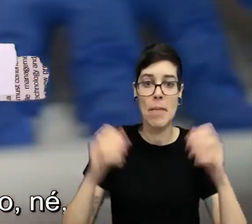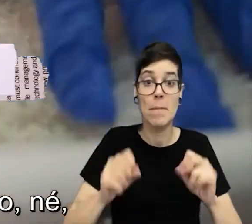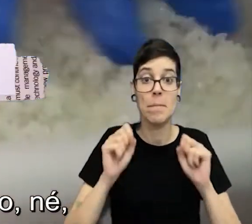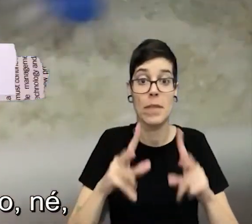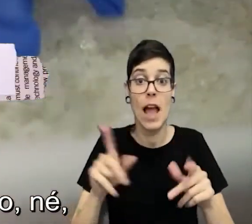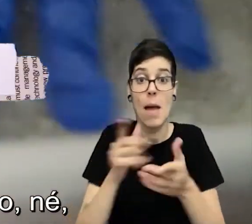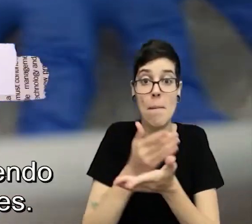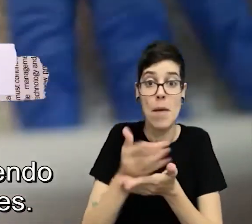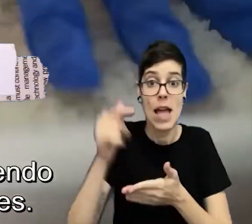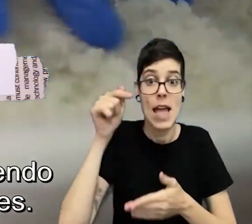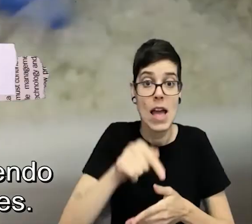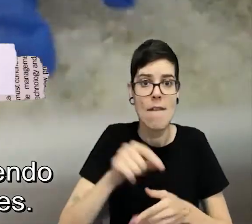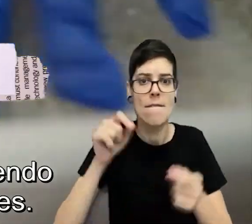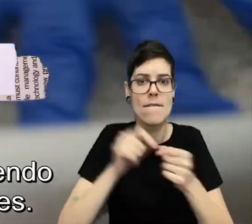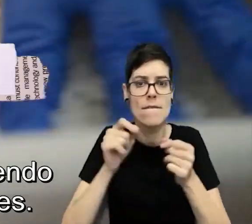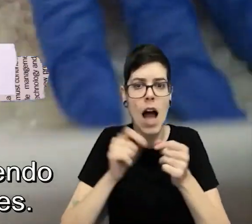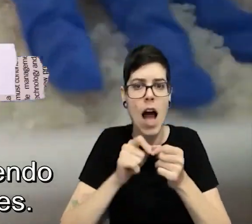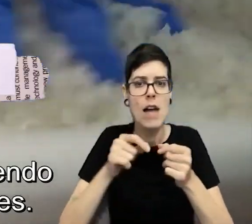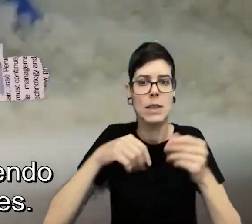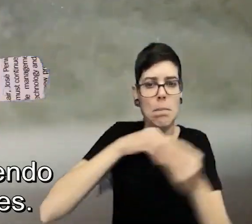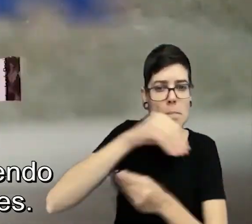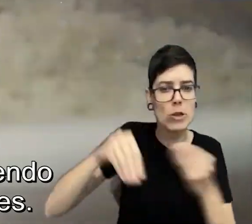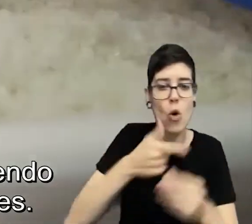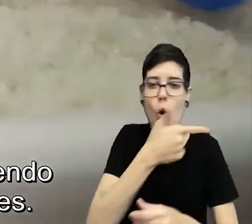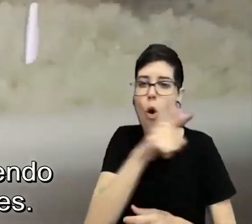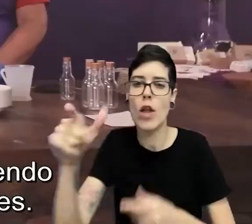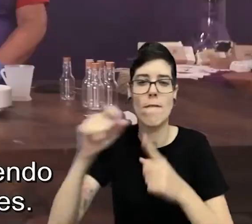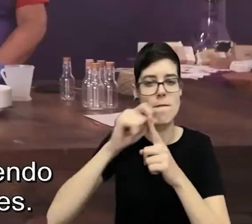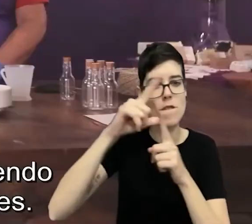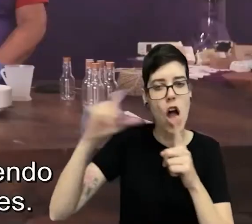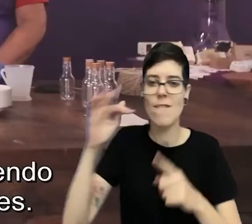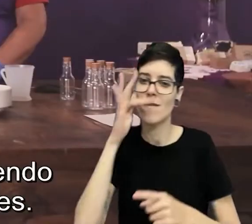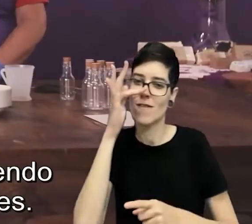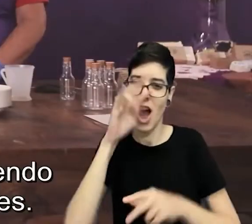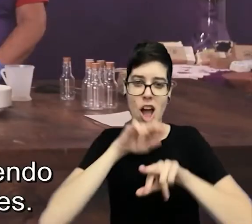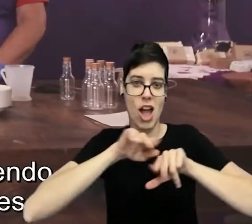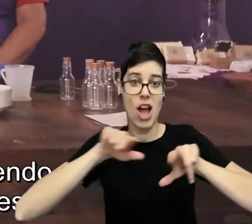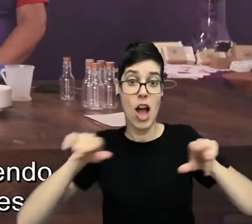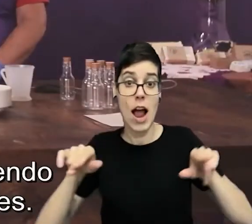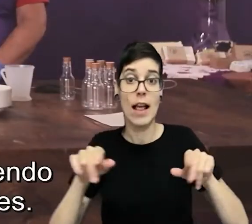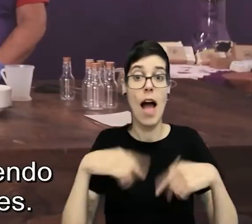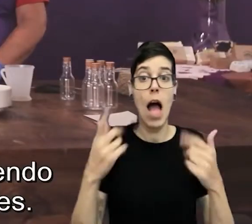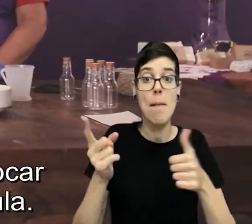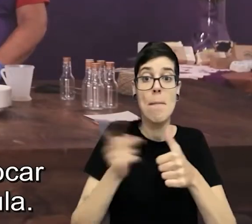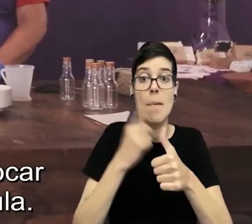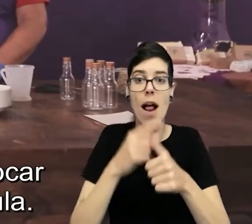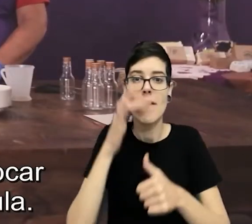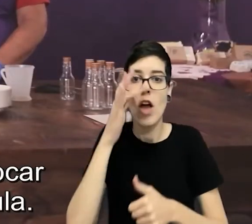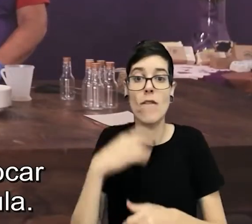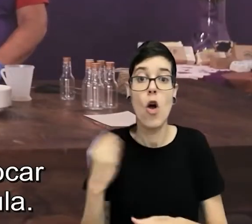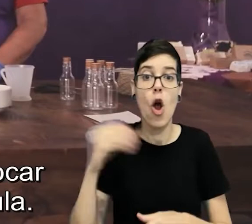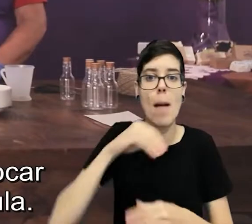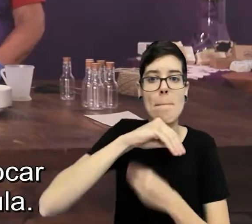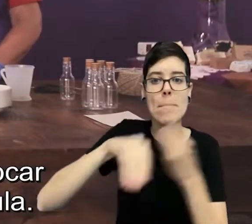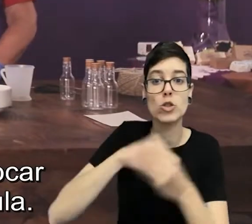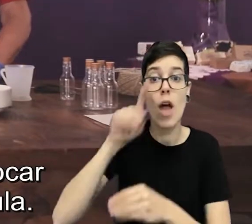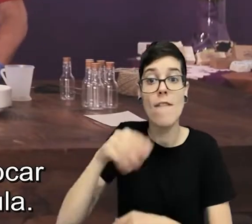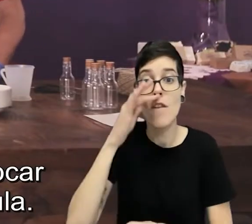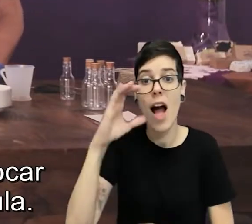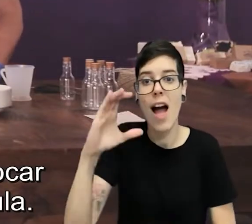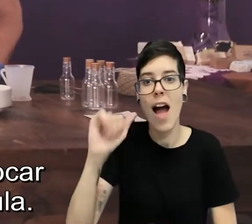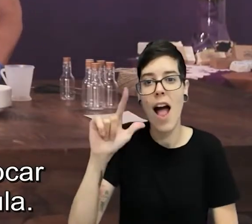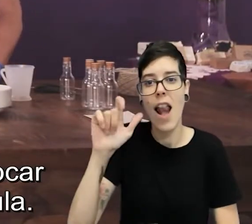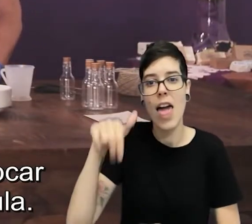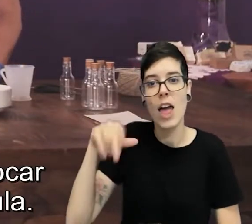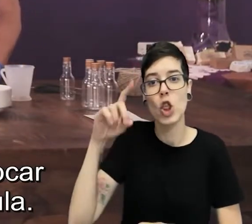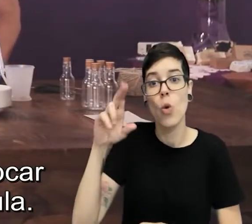grosso, né? E aí, detalhe de um recipiente branco retangular com sal grosso. Com ervas e flores. A primeira flor que